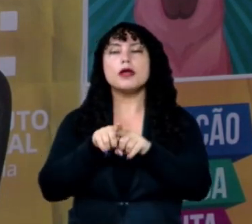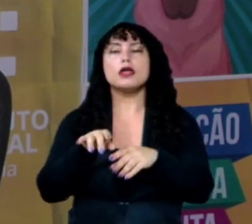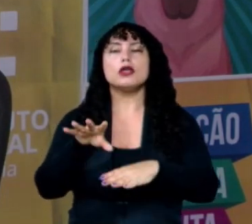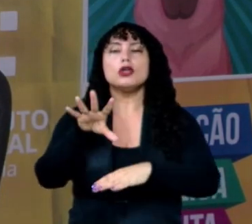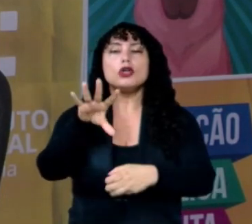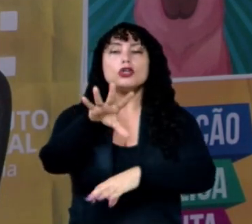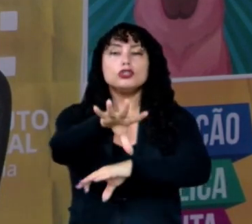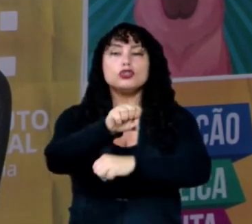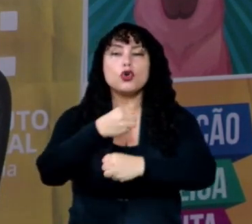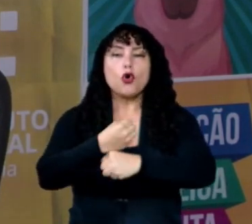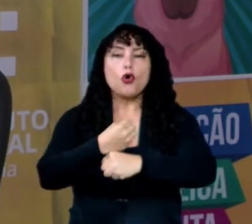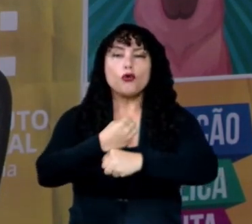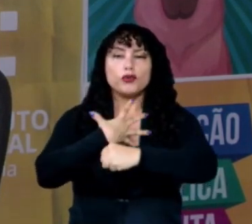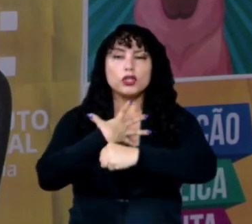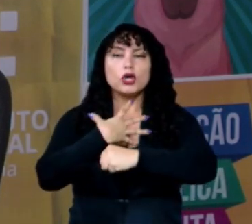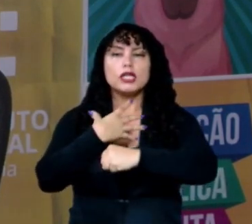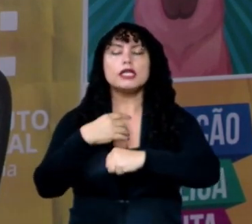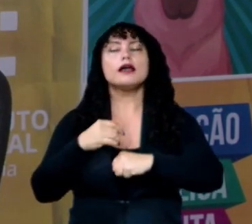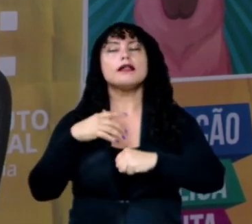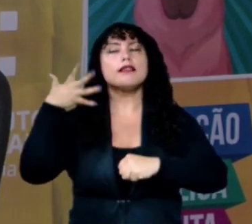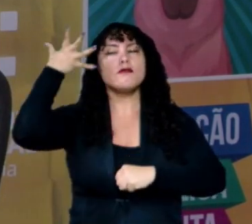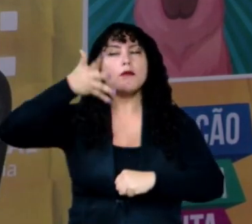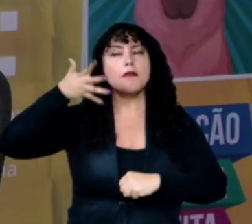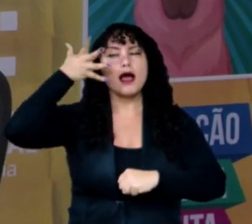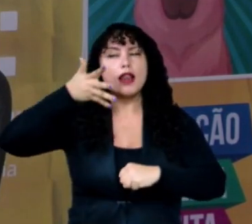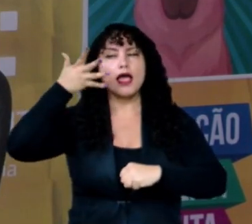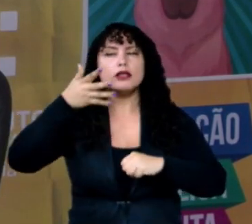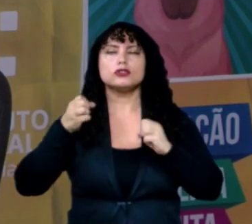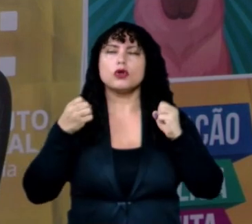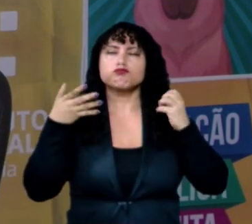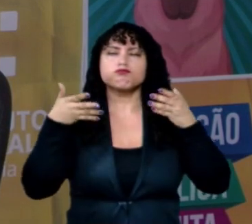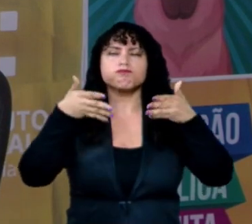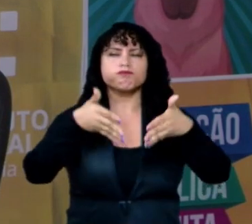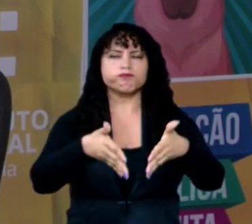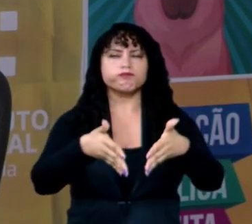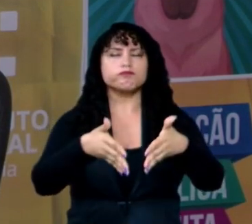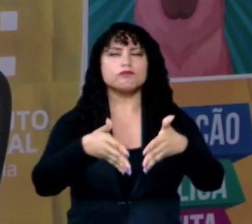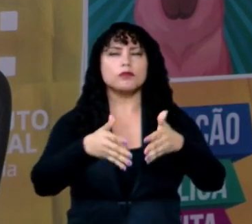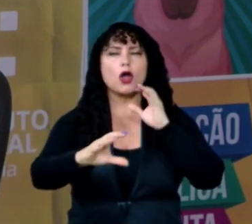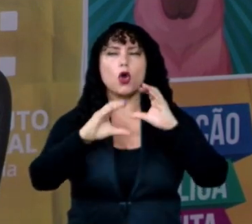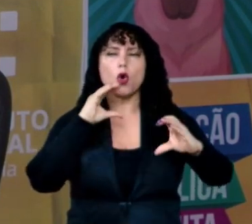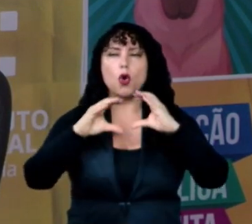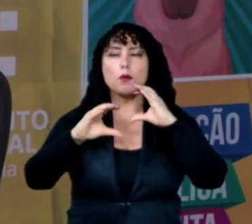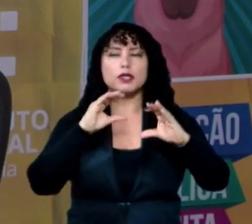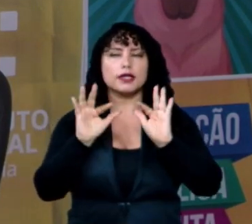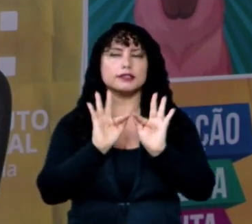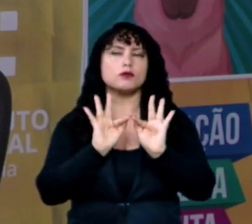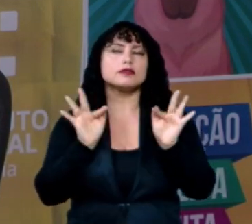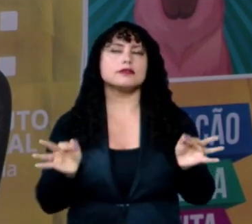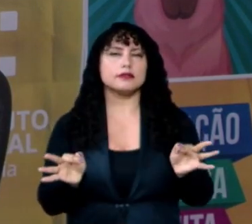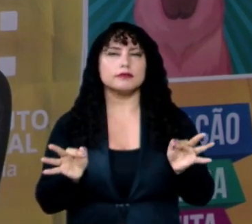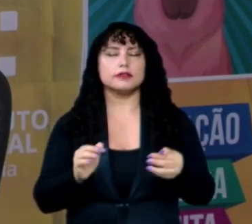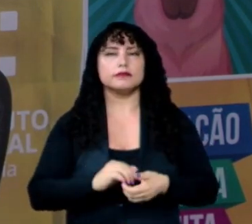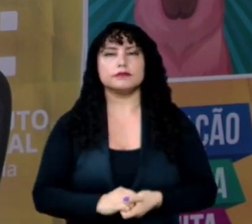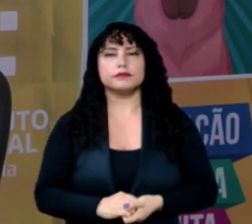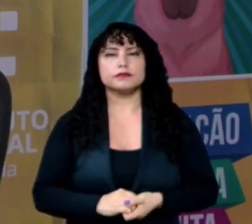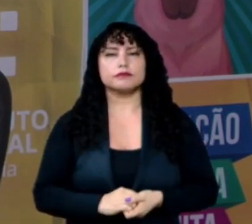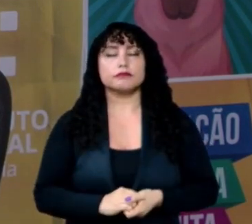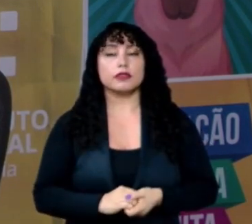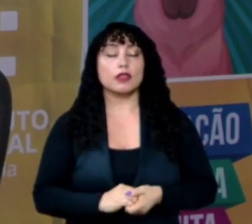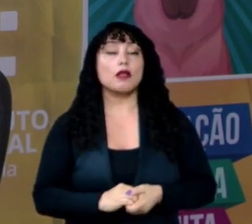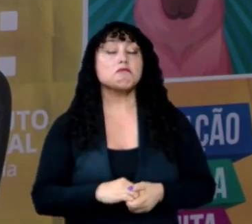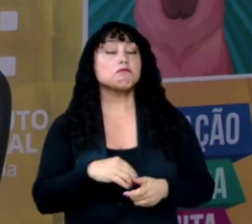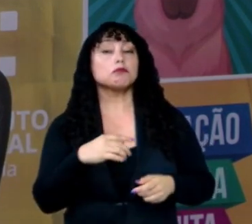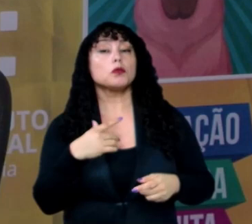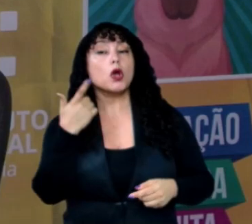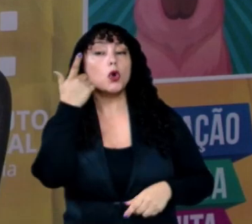teve uma palestra voltada para a comunicação simples, né? Justamente